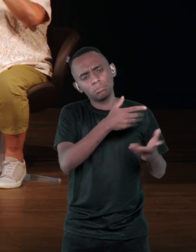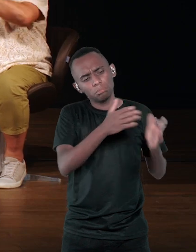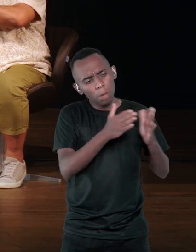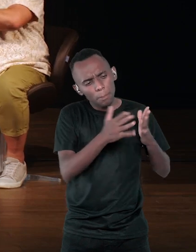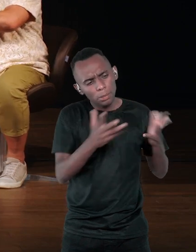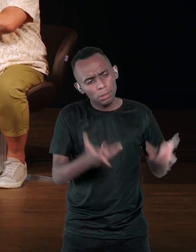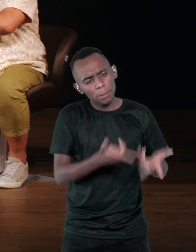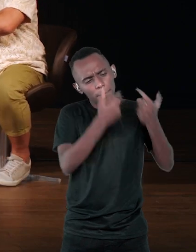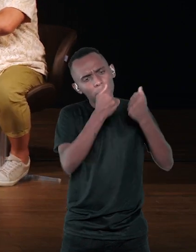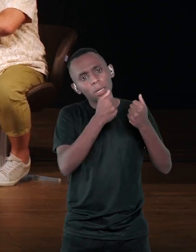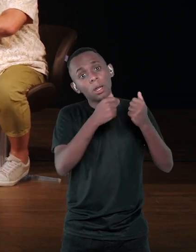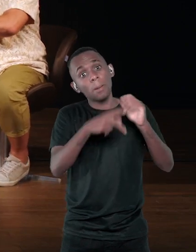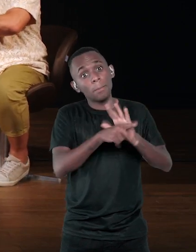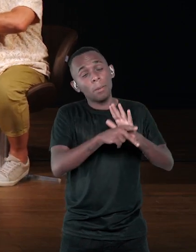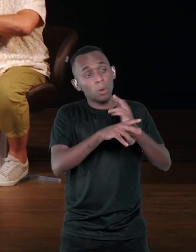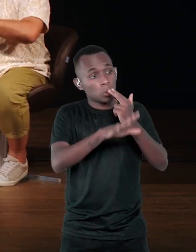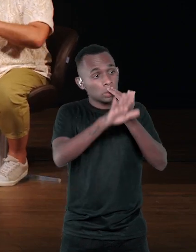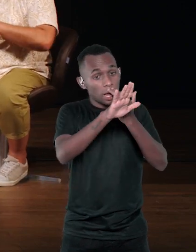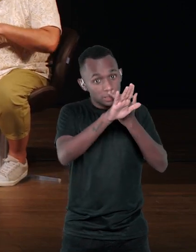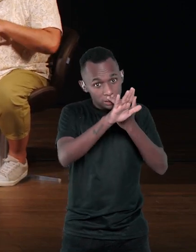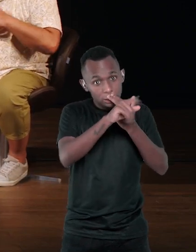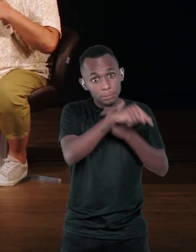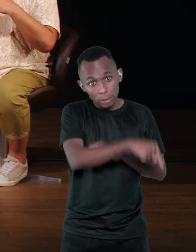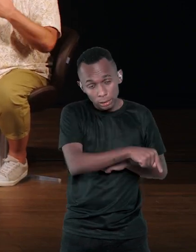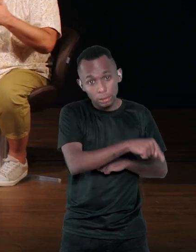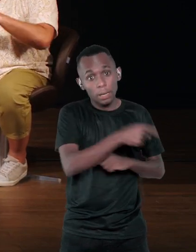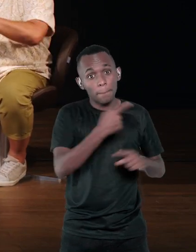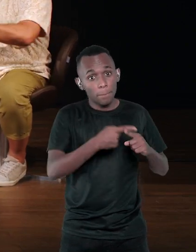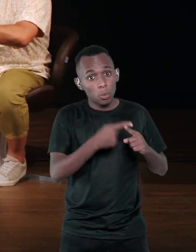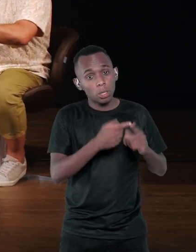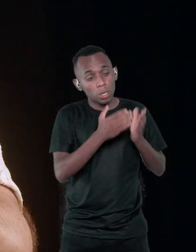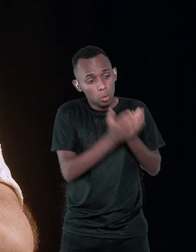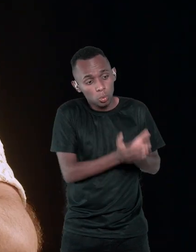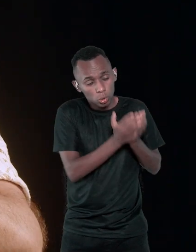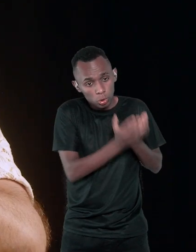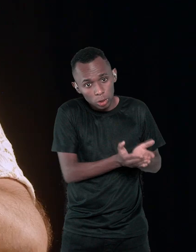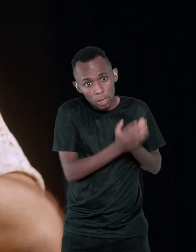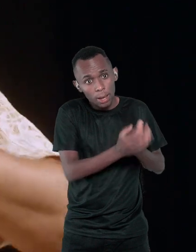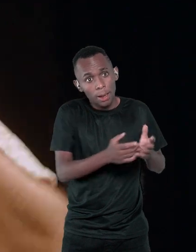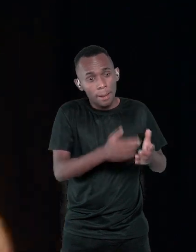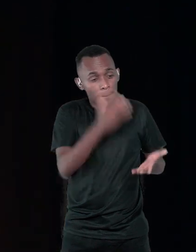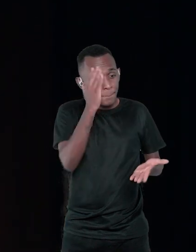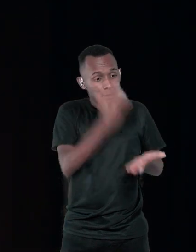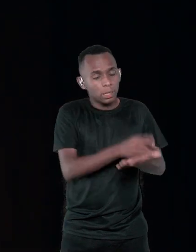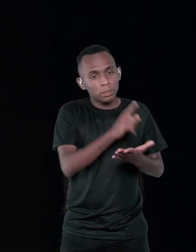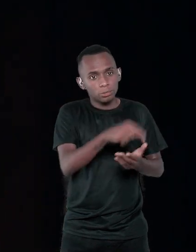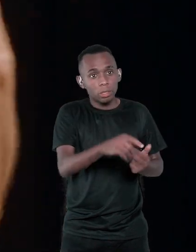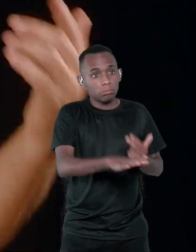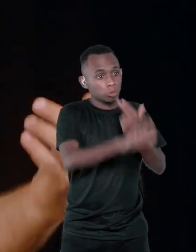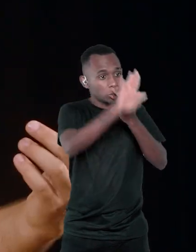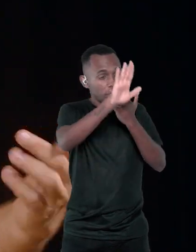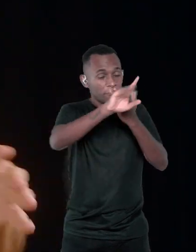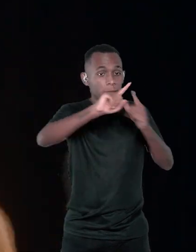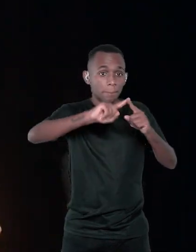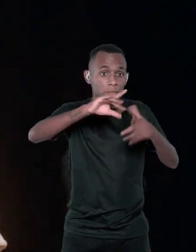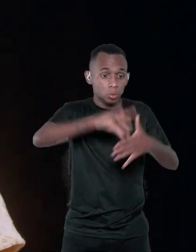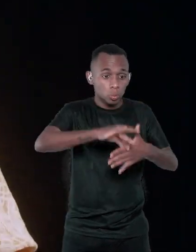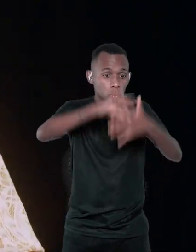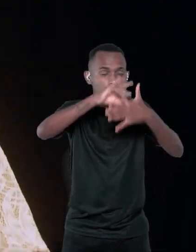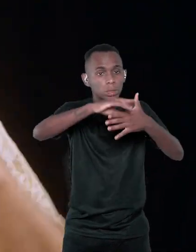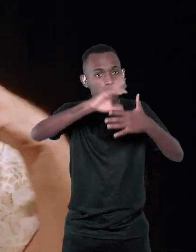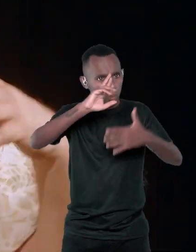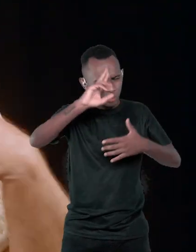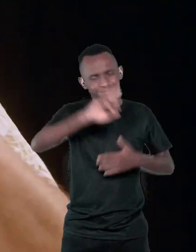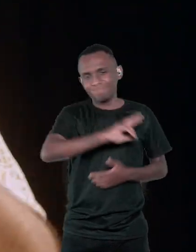você vê o vulto do nazismo ali, porque, veja só, a tripulação, metade era nazista, e o capitão, na verdade, o dono do Zeppelin, não